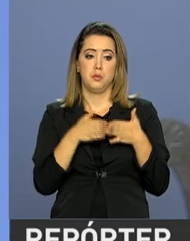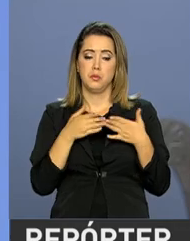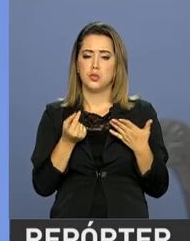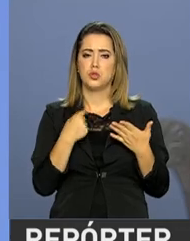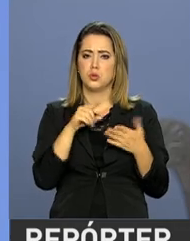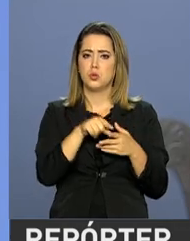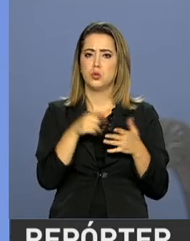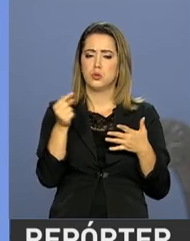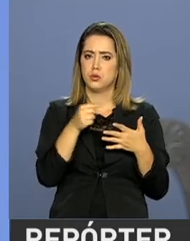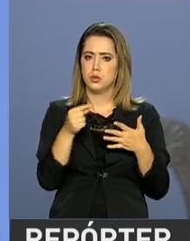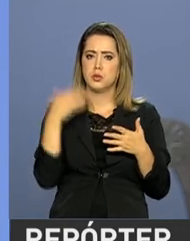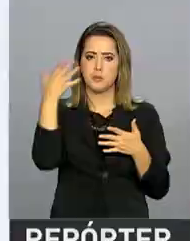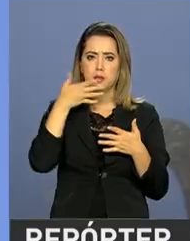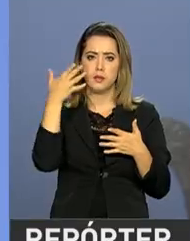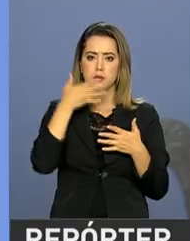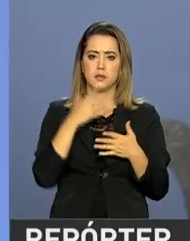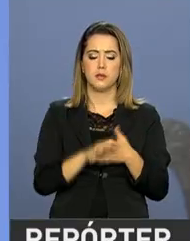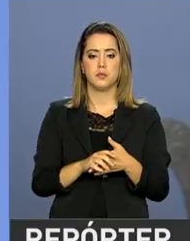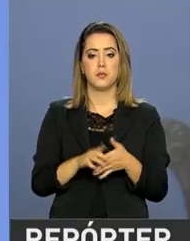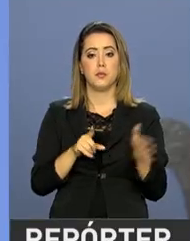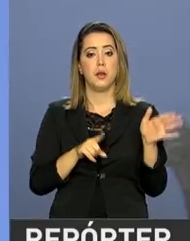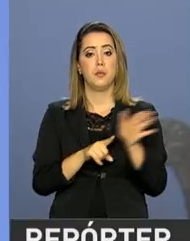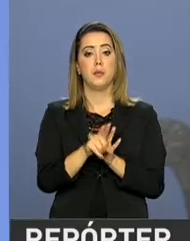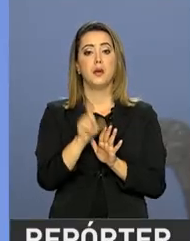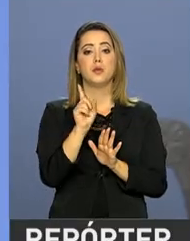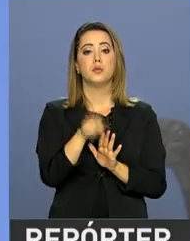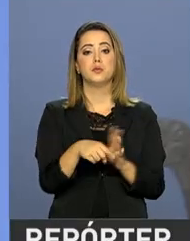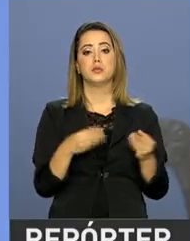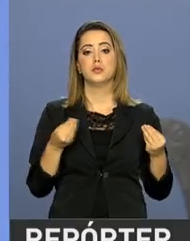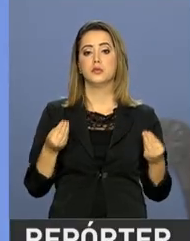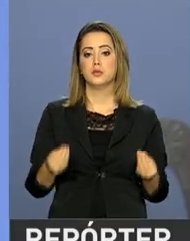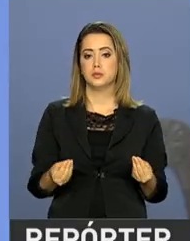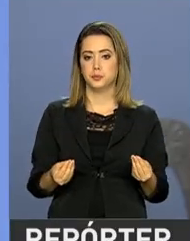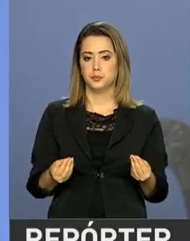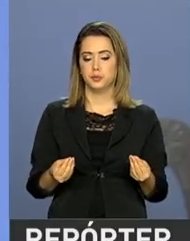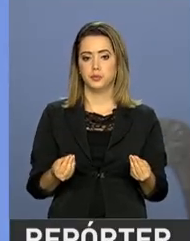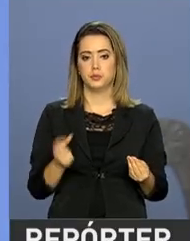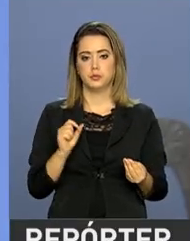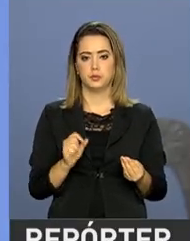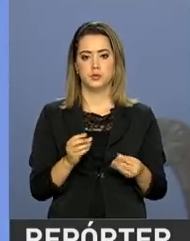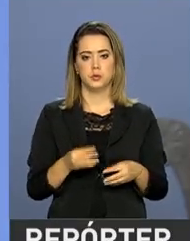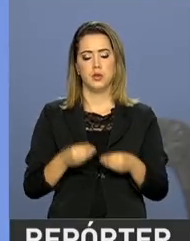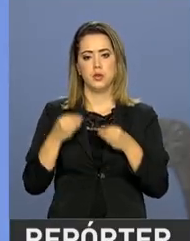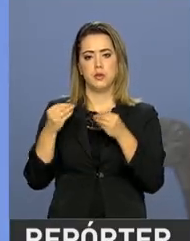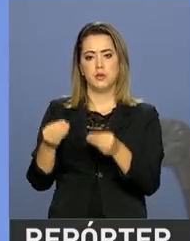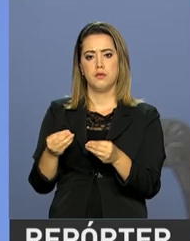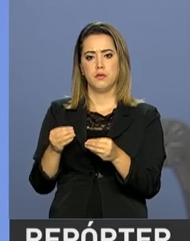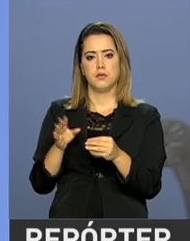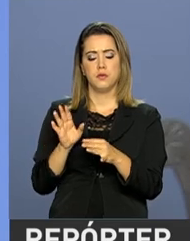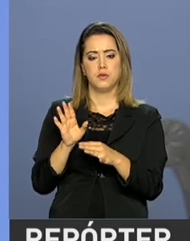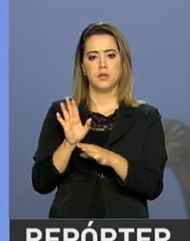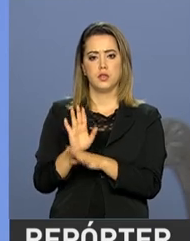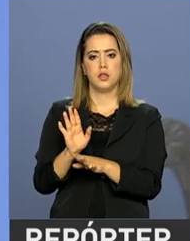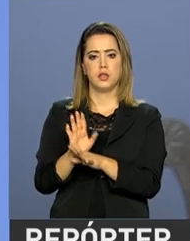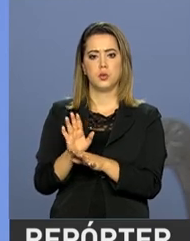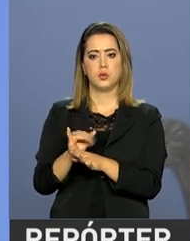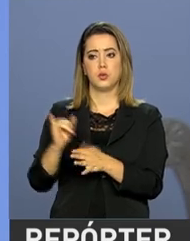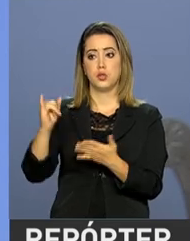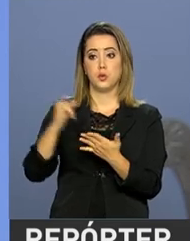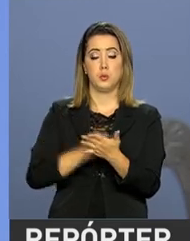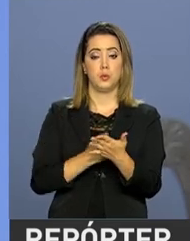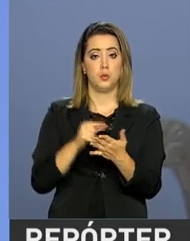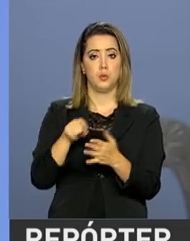alcance dessas interpretações questionamento é ao fato de que foram dadas isenções que se aplicavam a